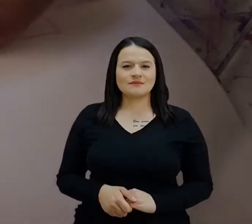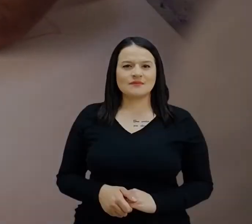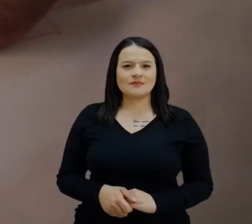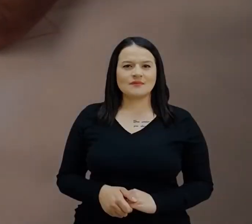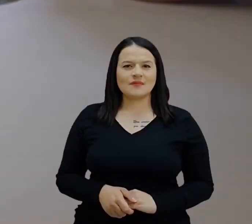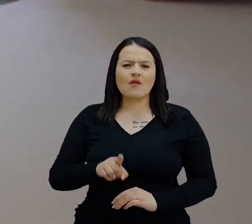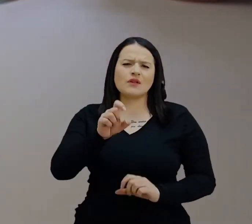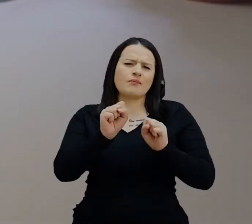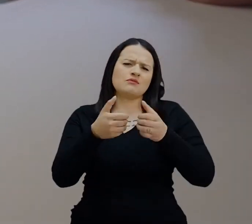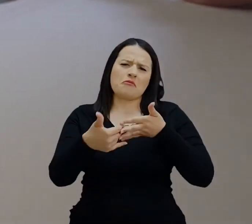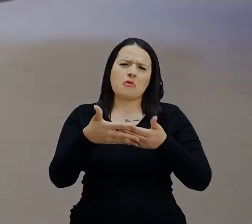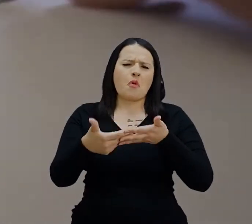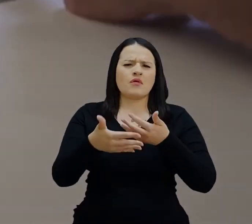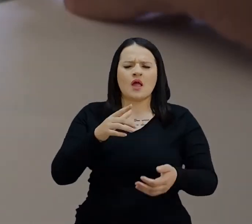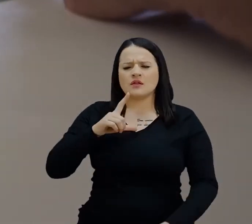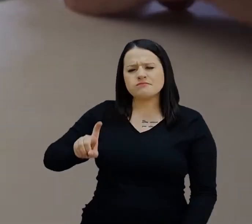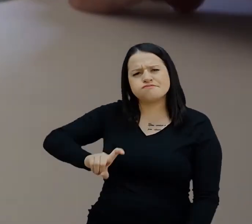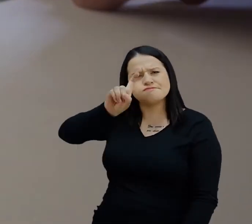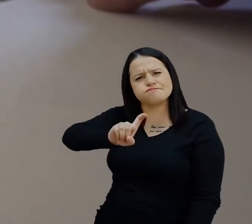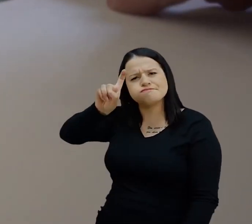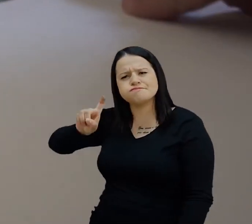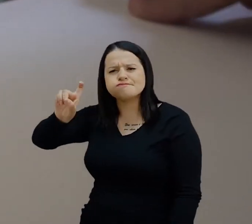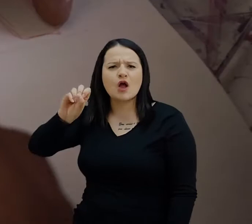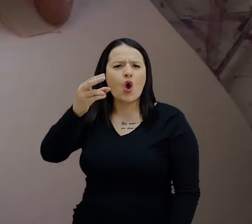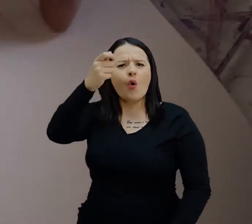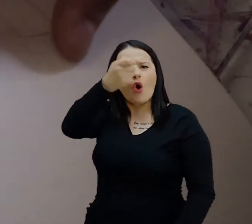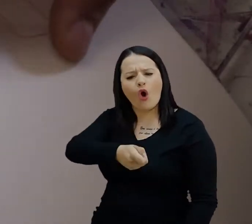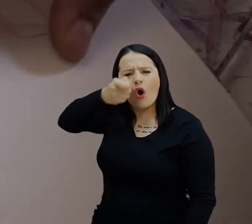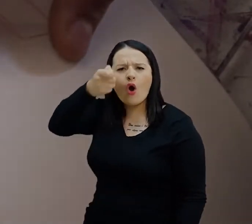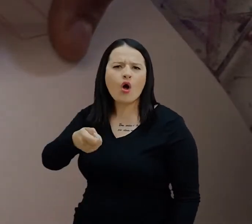Você pode pintar tanto com spray quanto com rolinho,